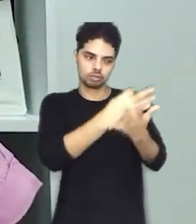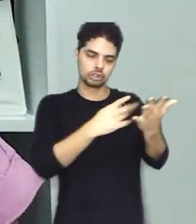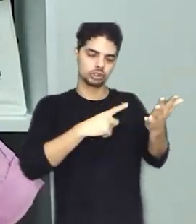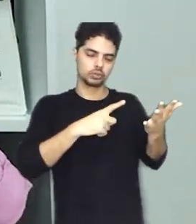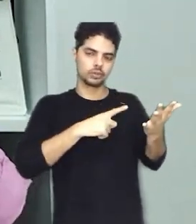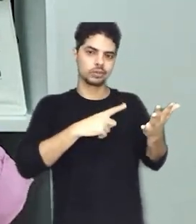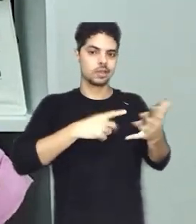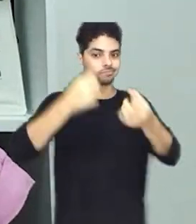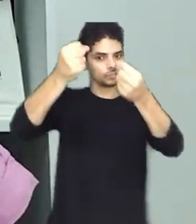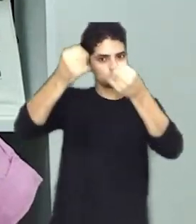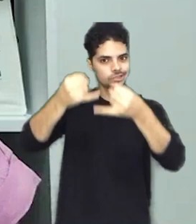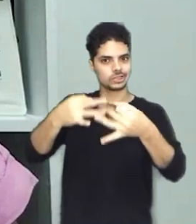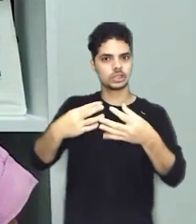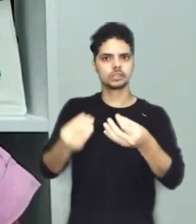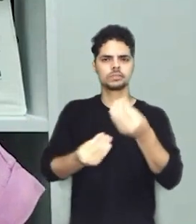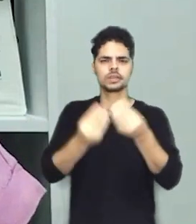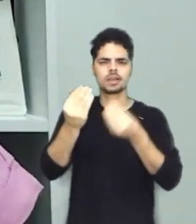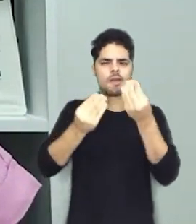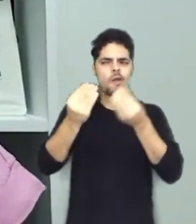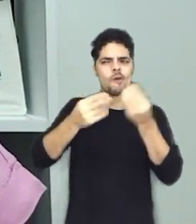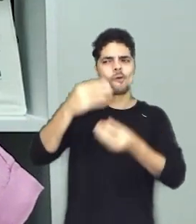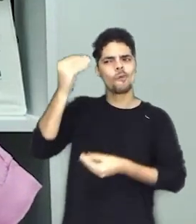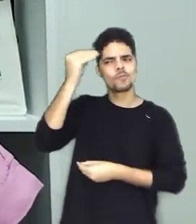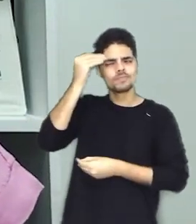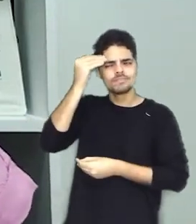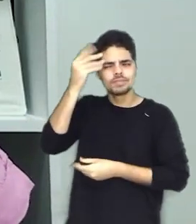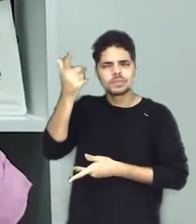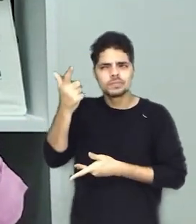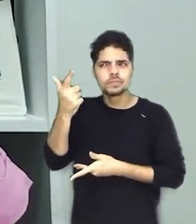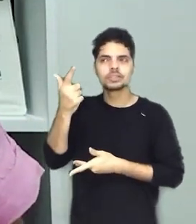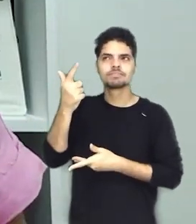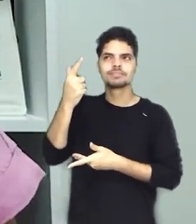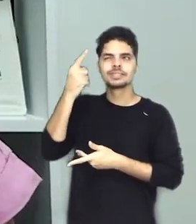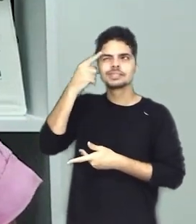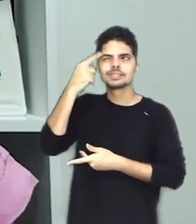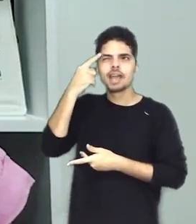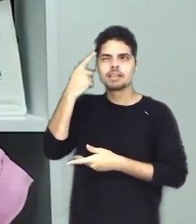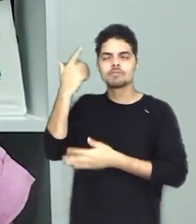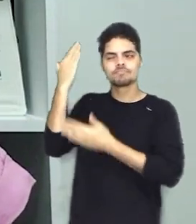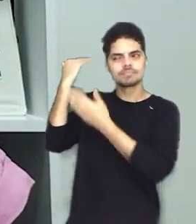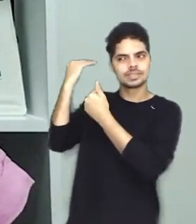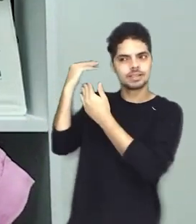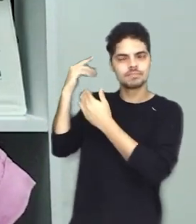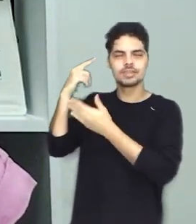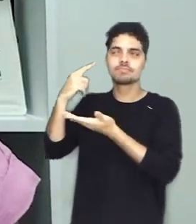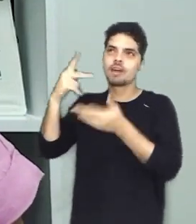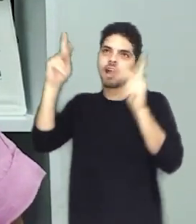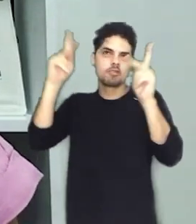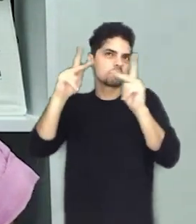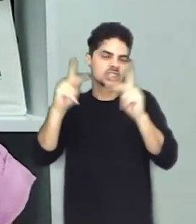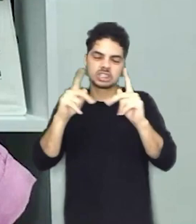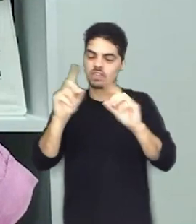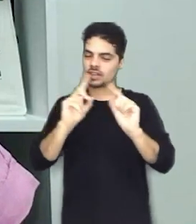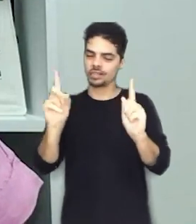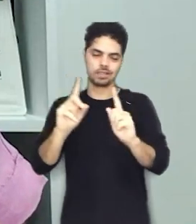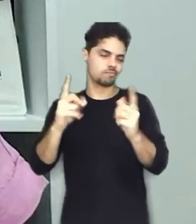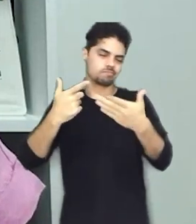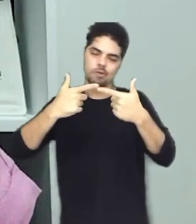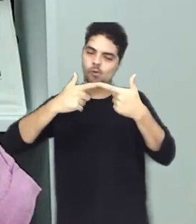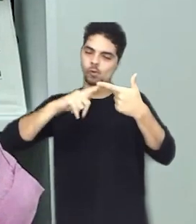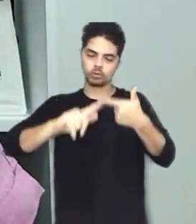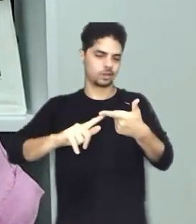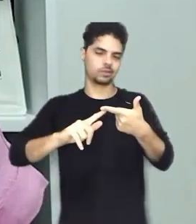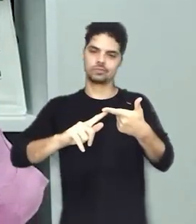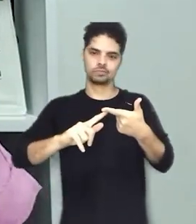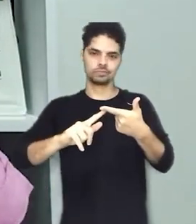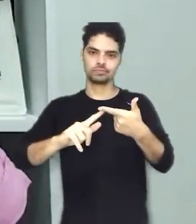no texto, explicam essa consolidação dessa memória equivocada de que a independência do Brasil foi pacífica. E